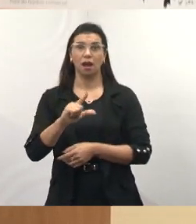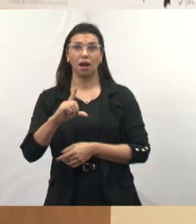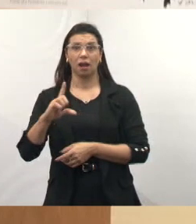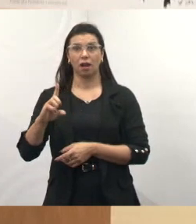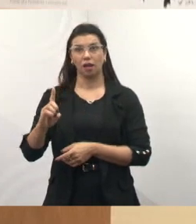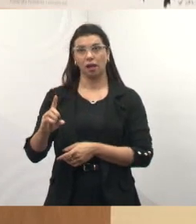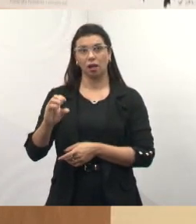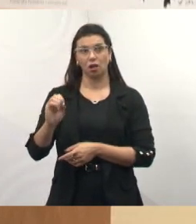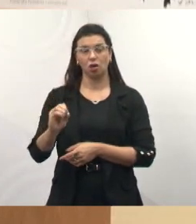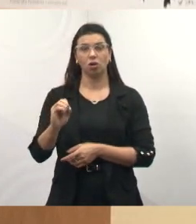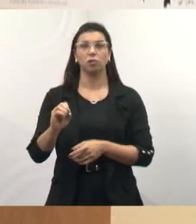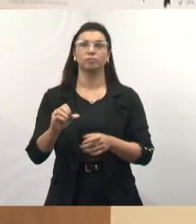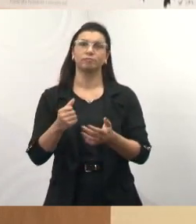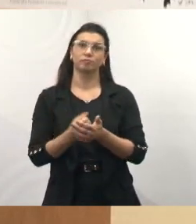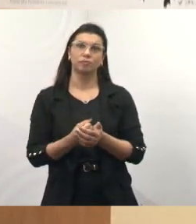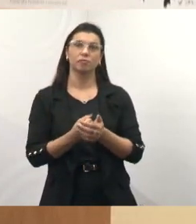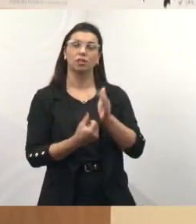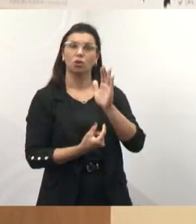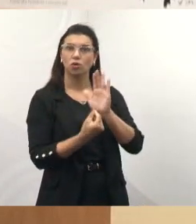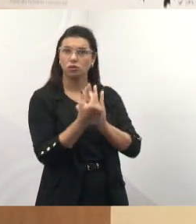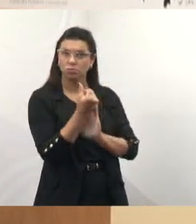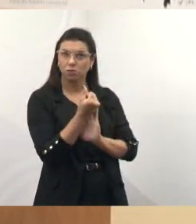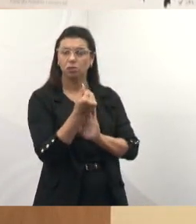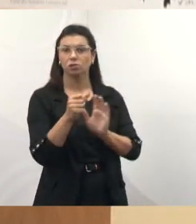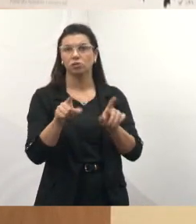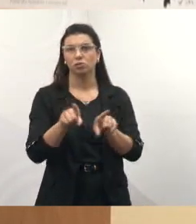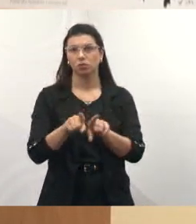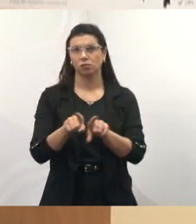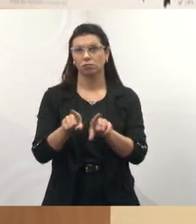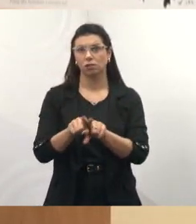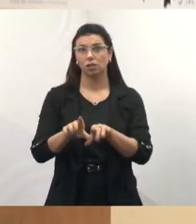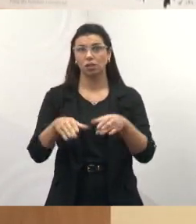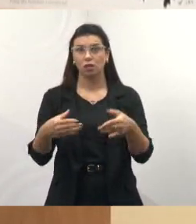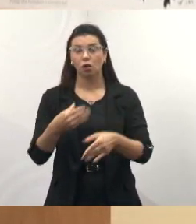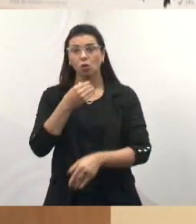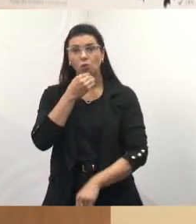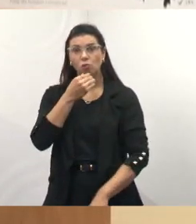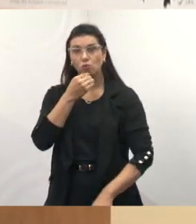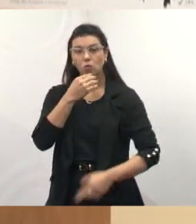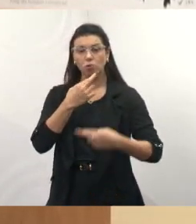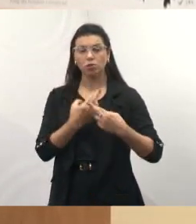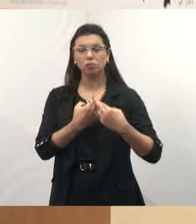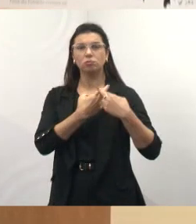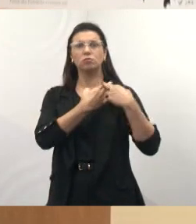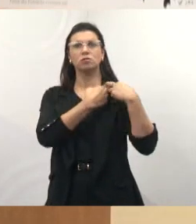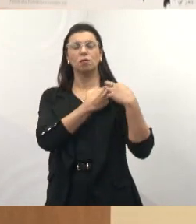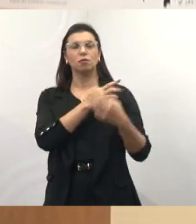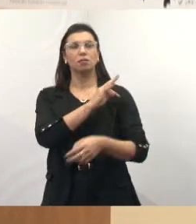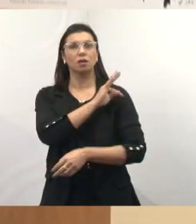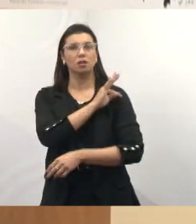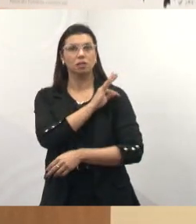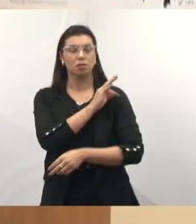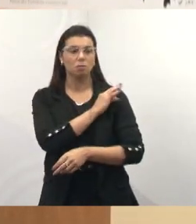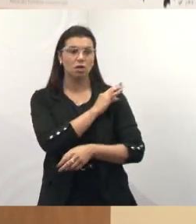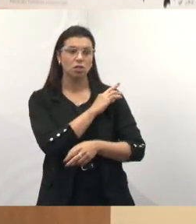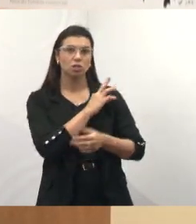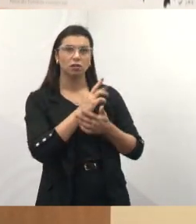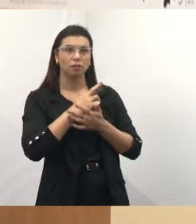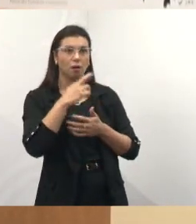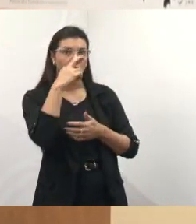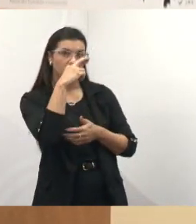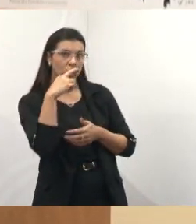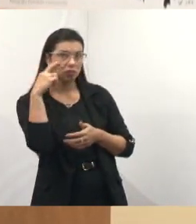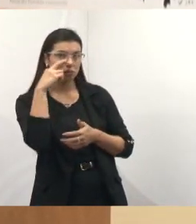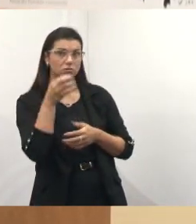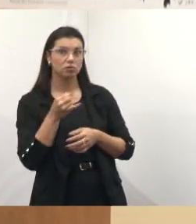Tribunal de Contas avalia as contas do chefe do Executivo, ele está tecnicamente verificando se as